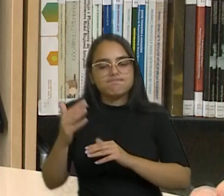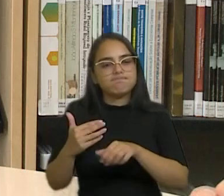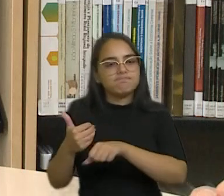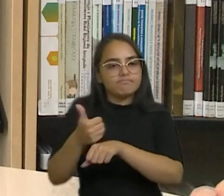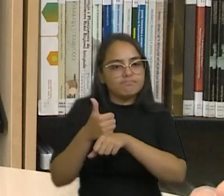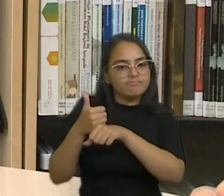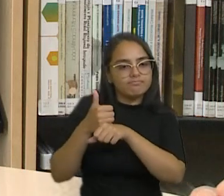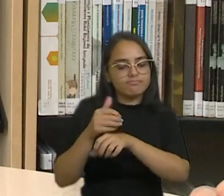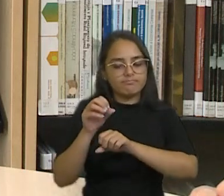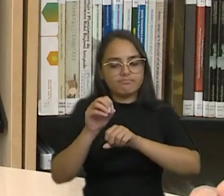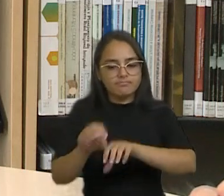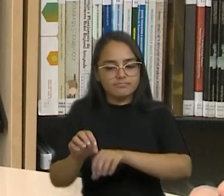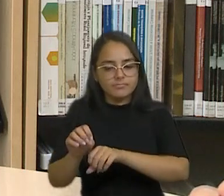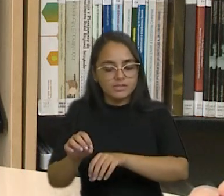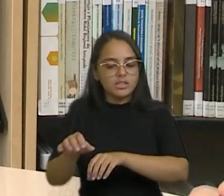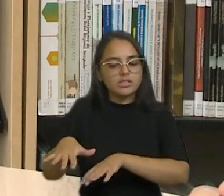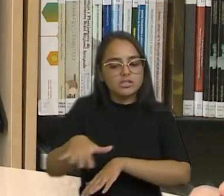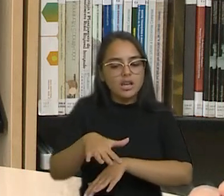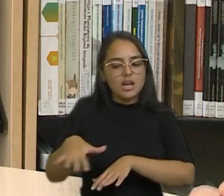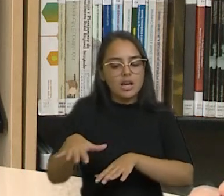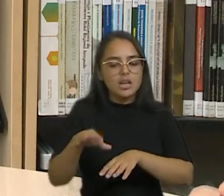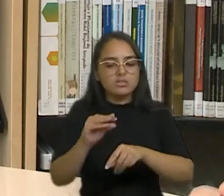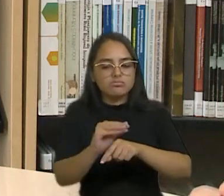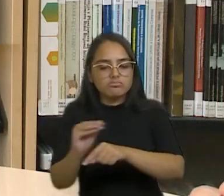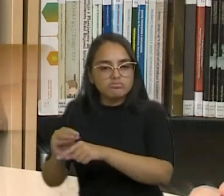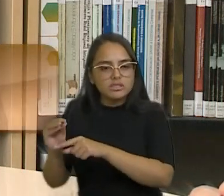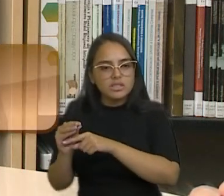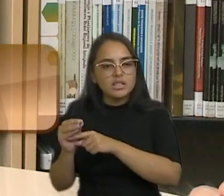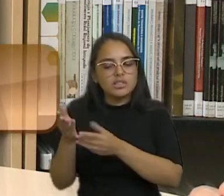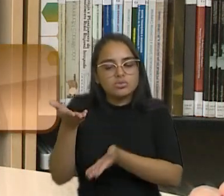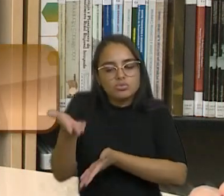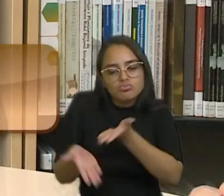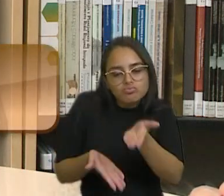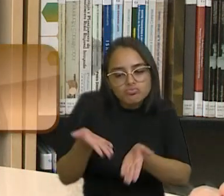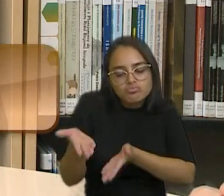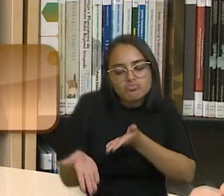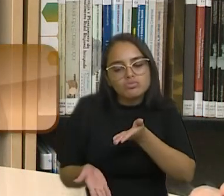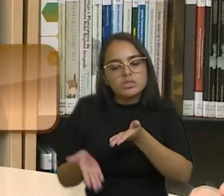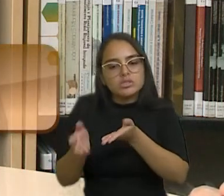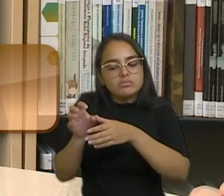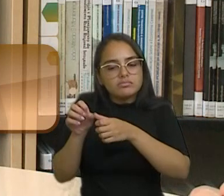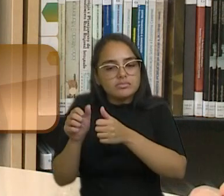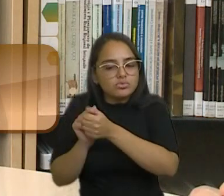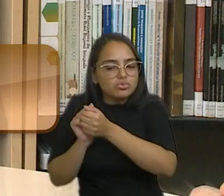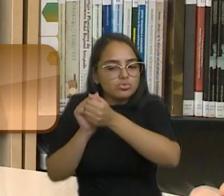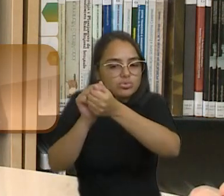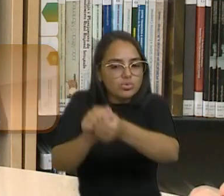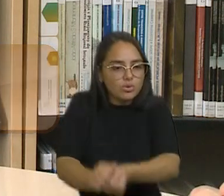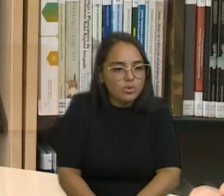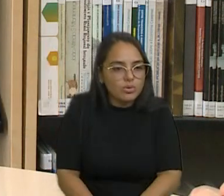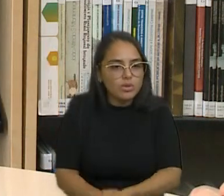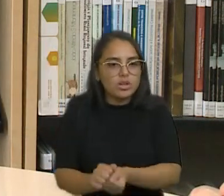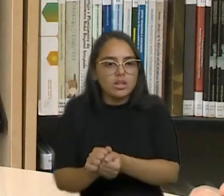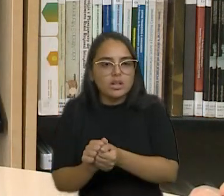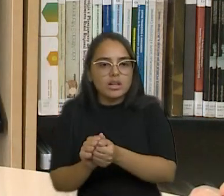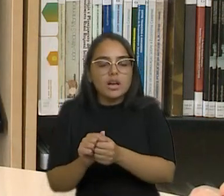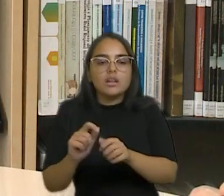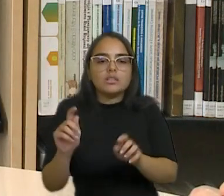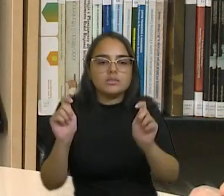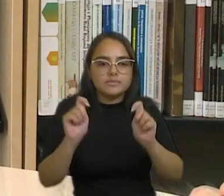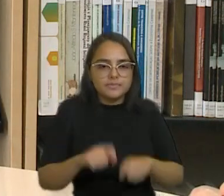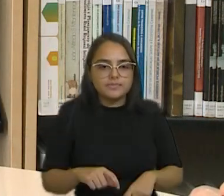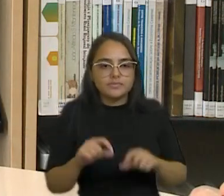na lida com os animais, de tratá-los, de guiá-los nas veredas do tabuleiro, de